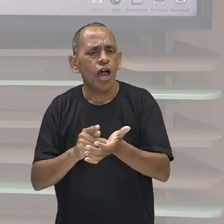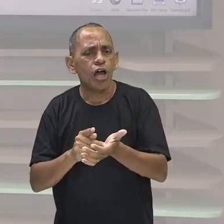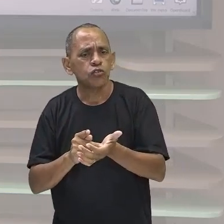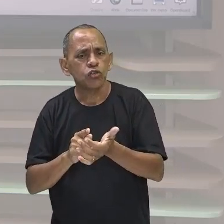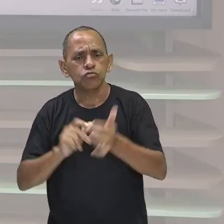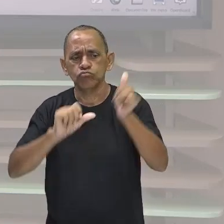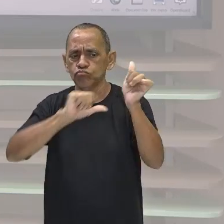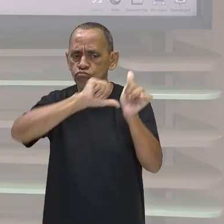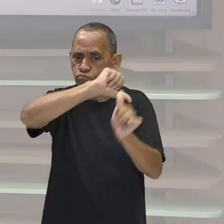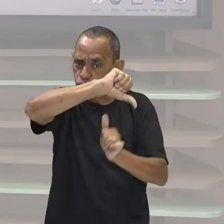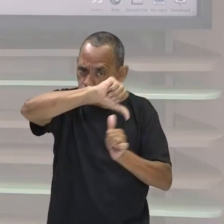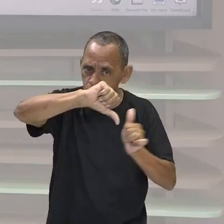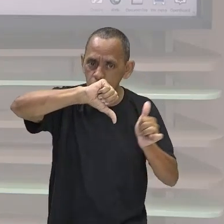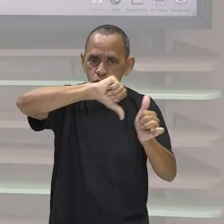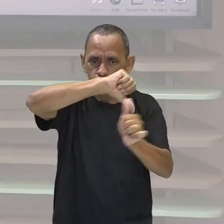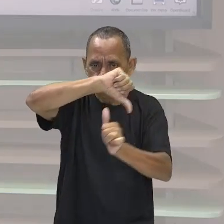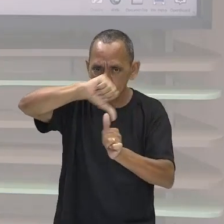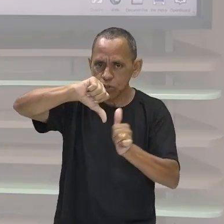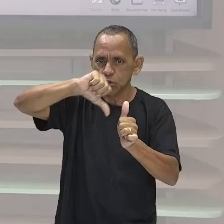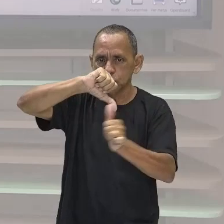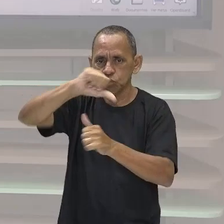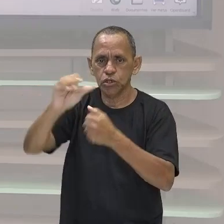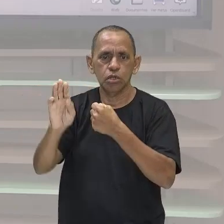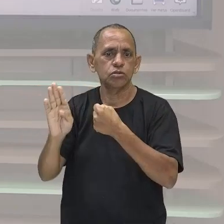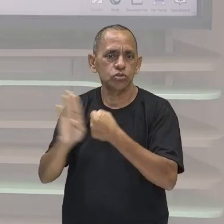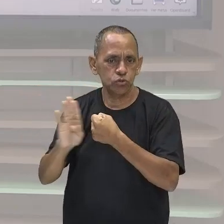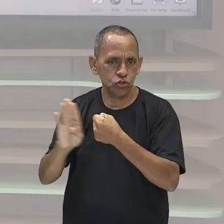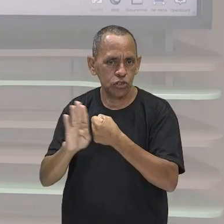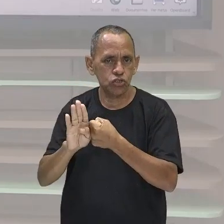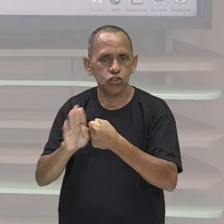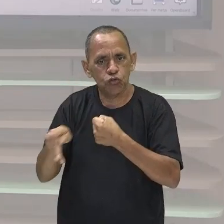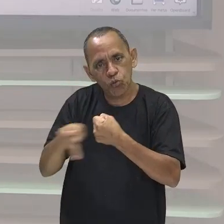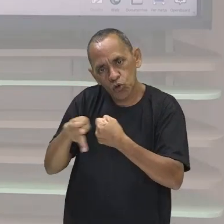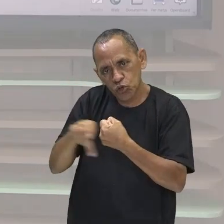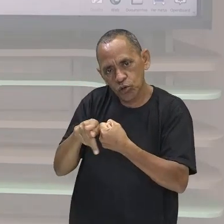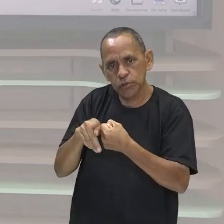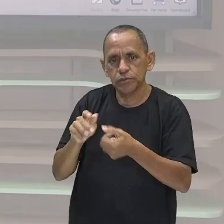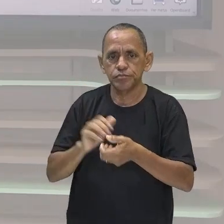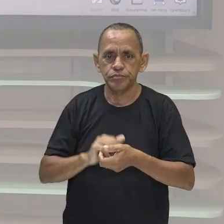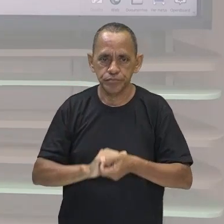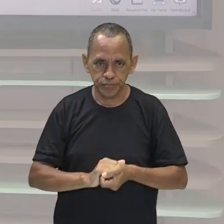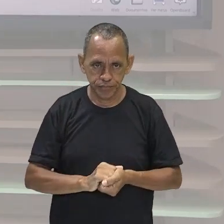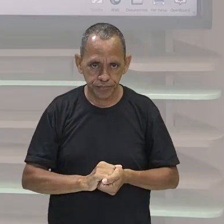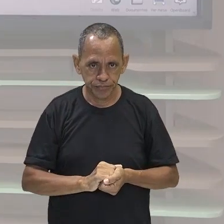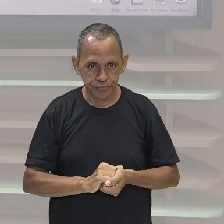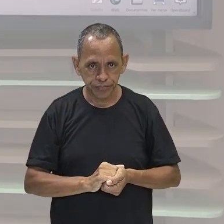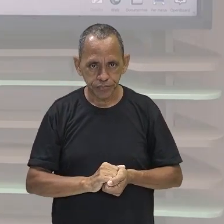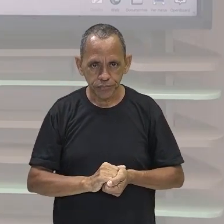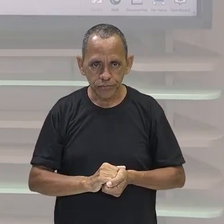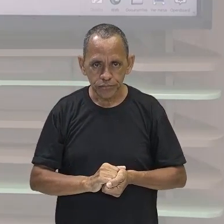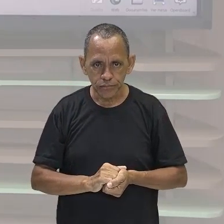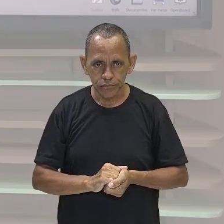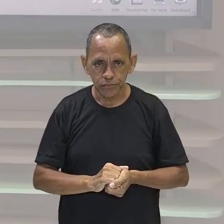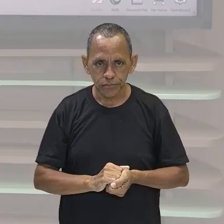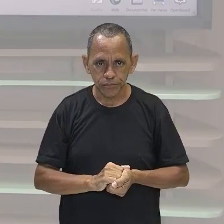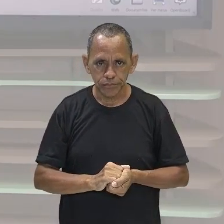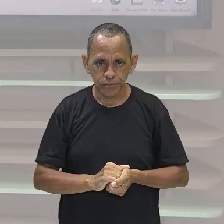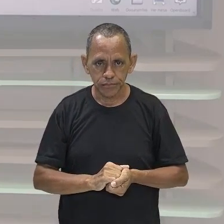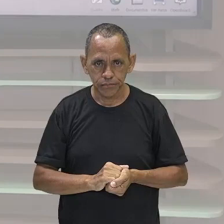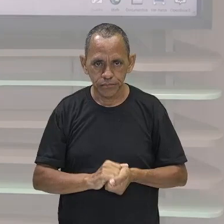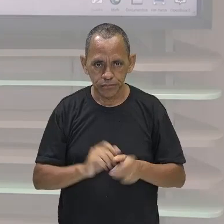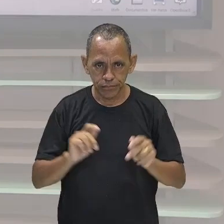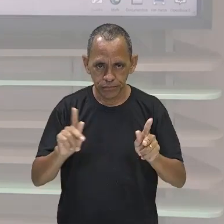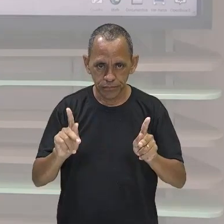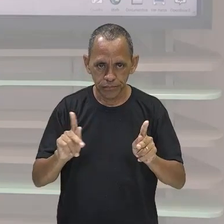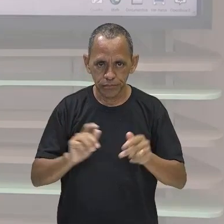vai substituindo o substantivo. O pronome vai substituindo o substantivo, ok? Muito bem,